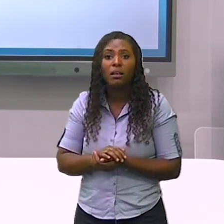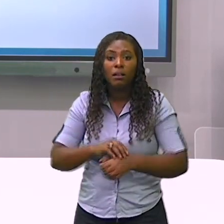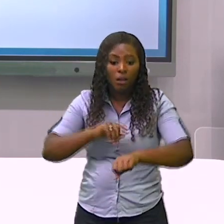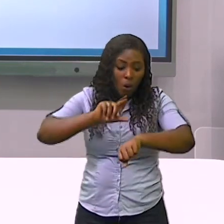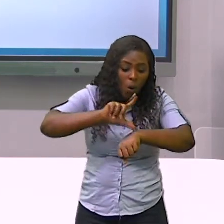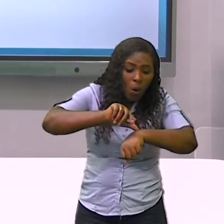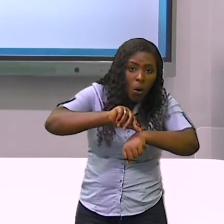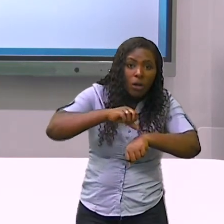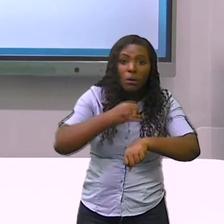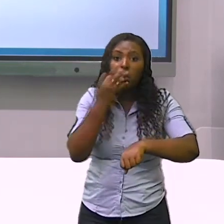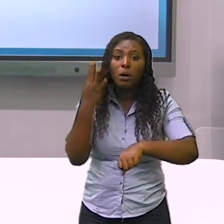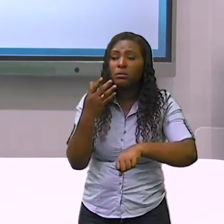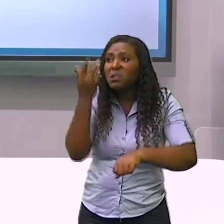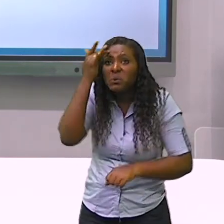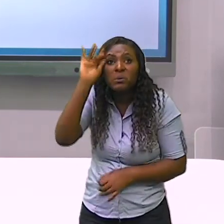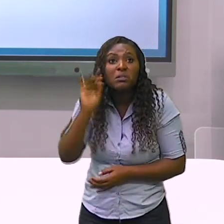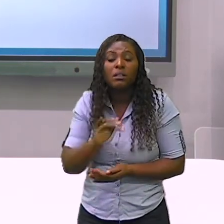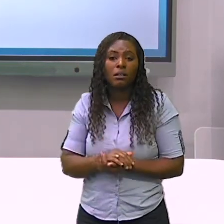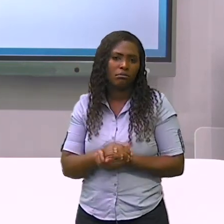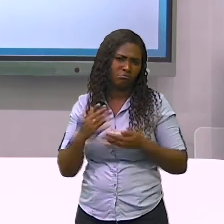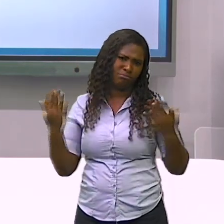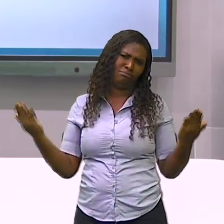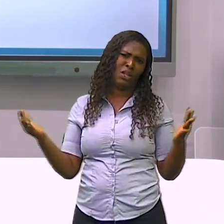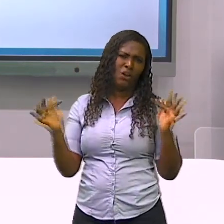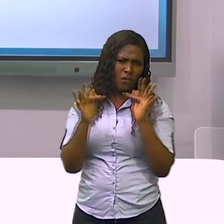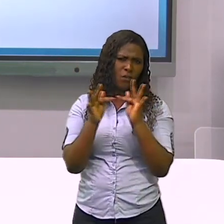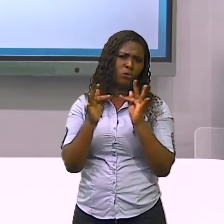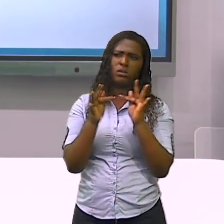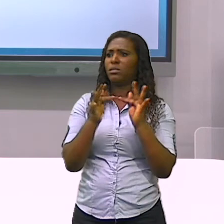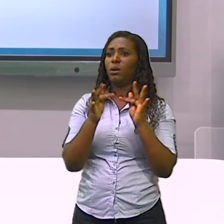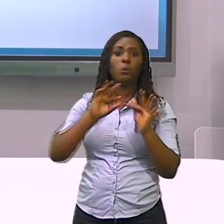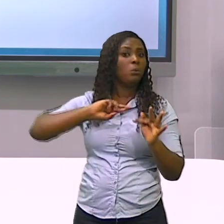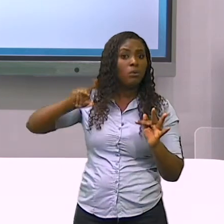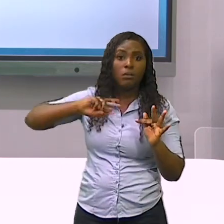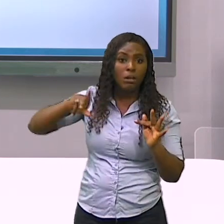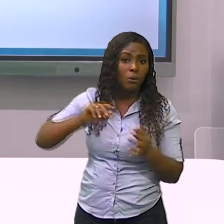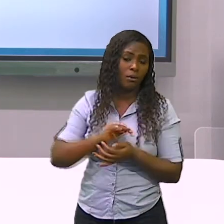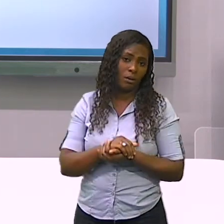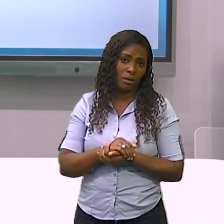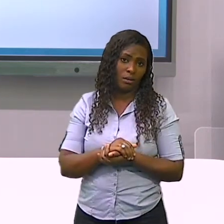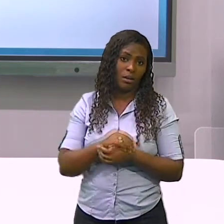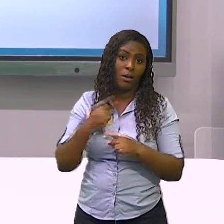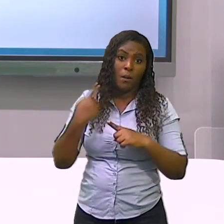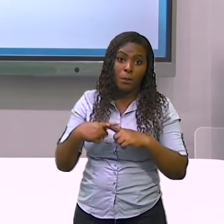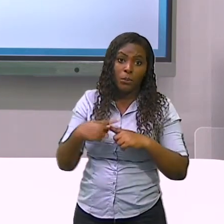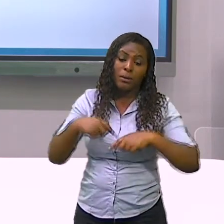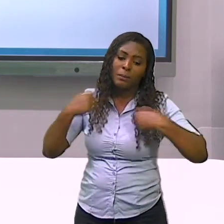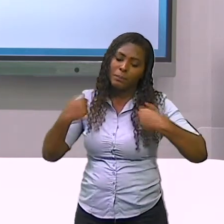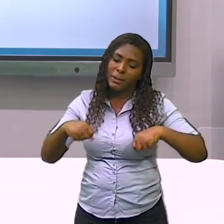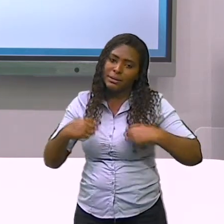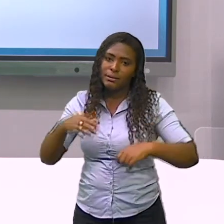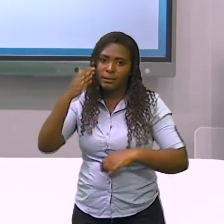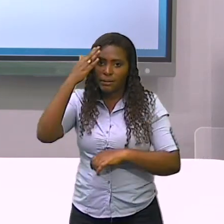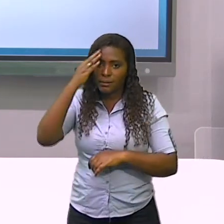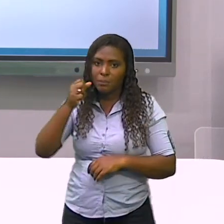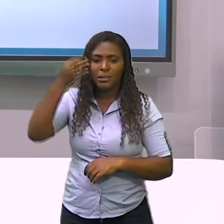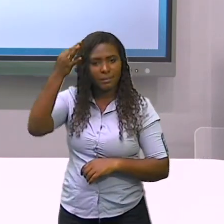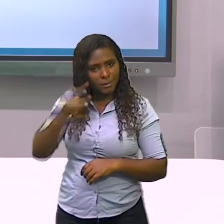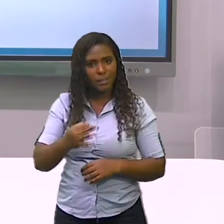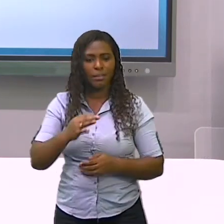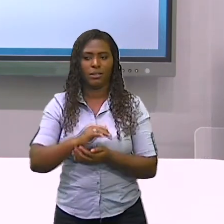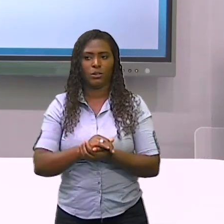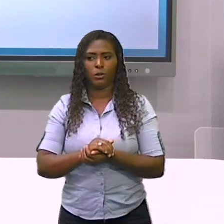ser função. Para ser função, para cada elemento do conjunto A, que é o valor